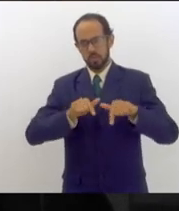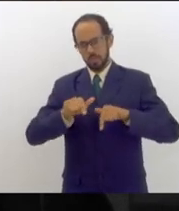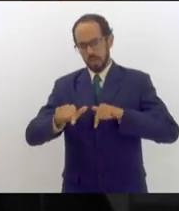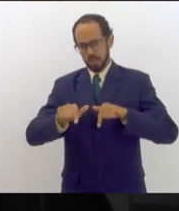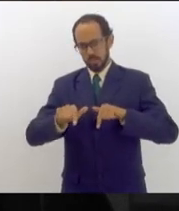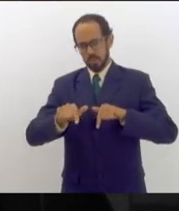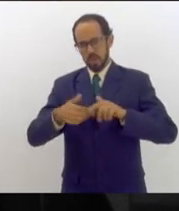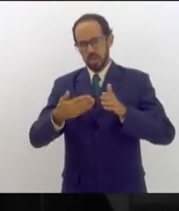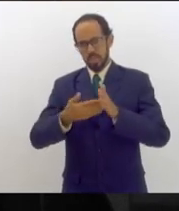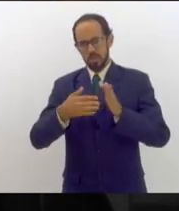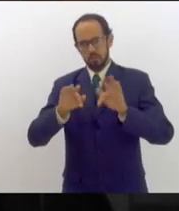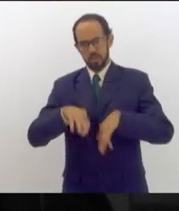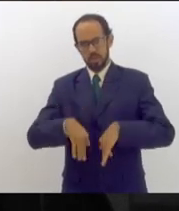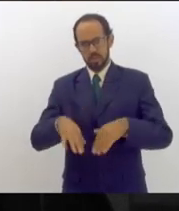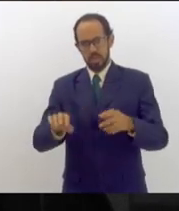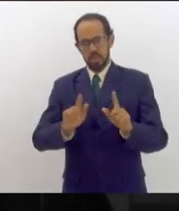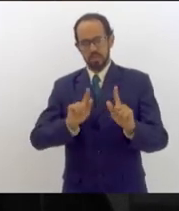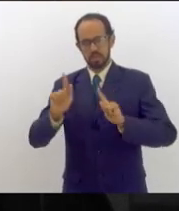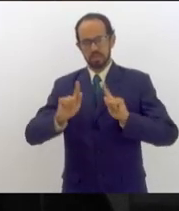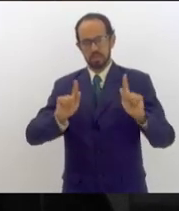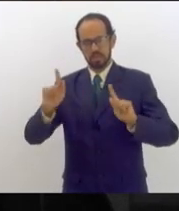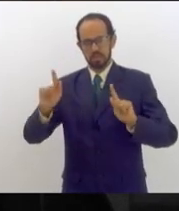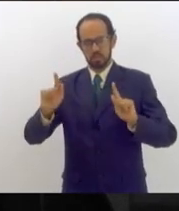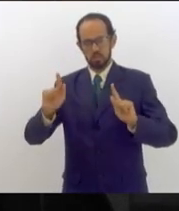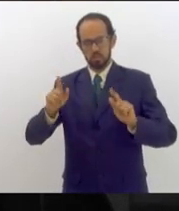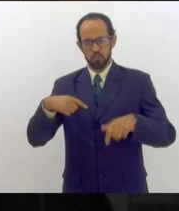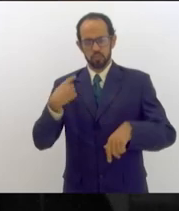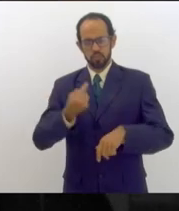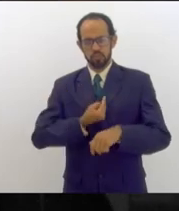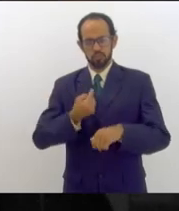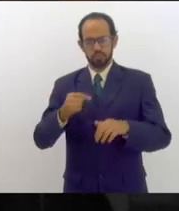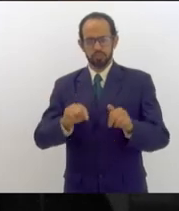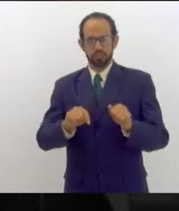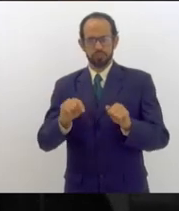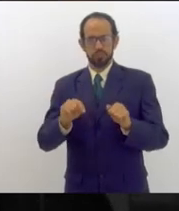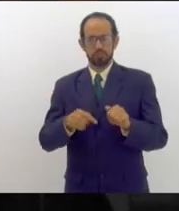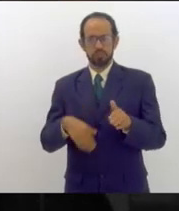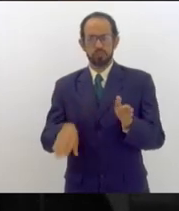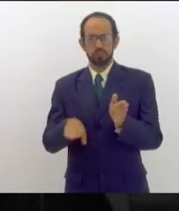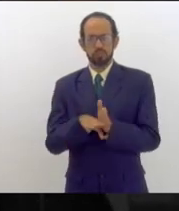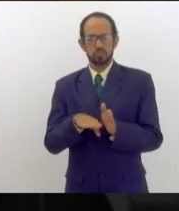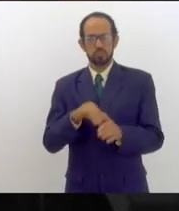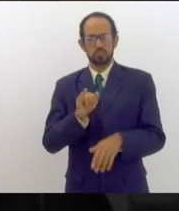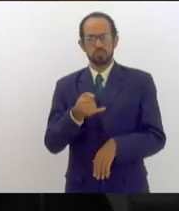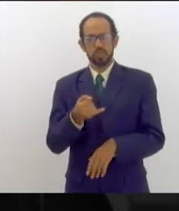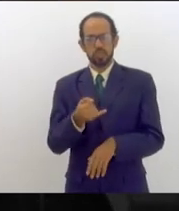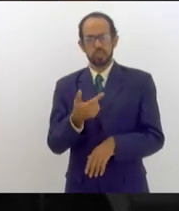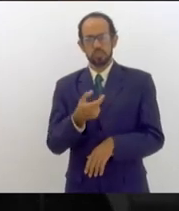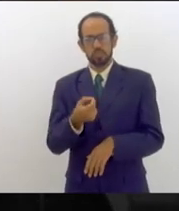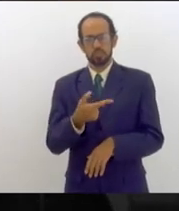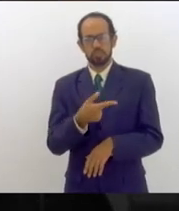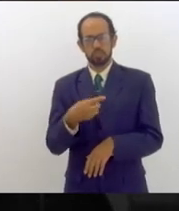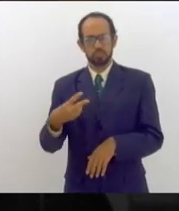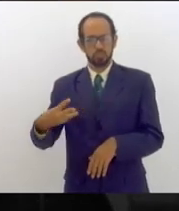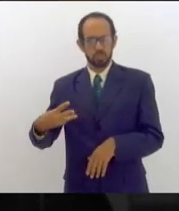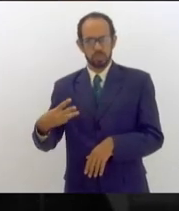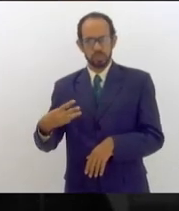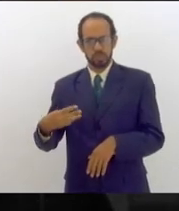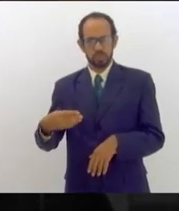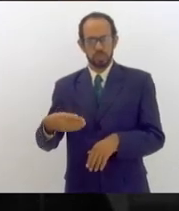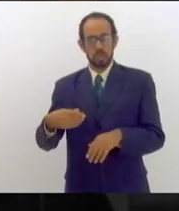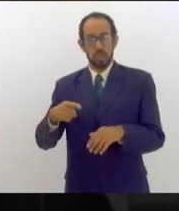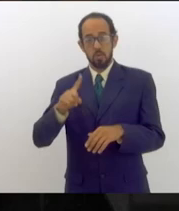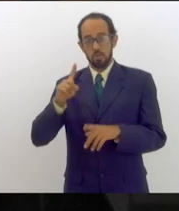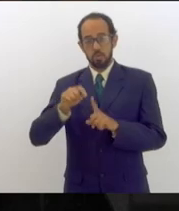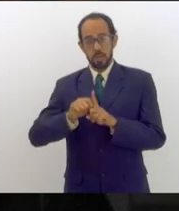a licitação a gente chegou em janeiro 2023 faltando menos de um mês para o término do